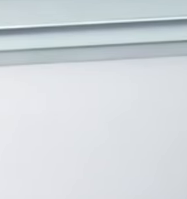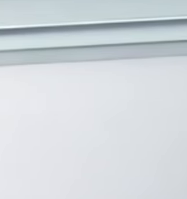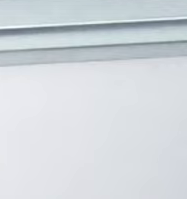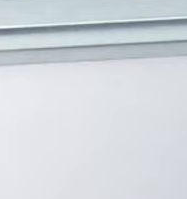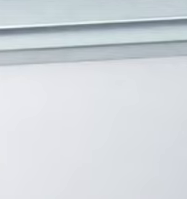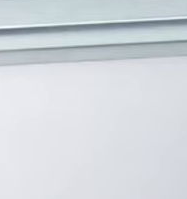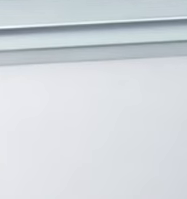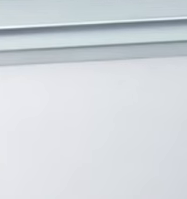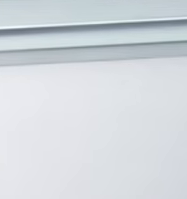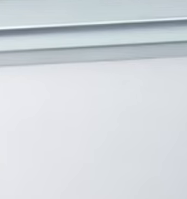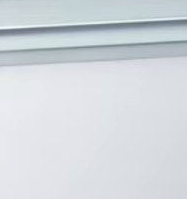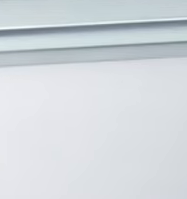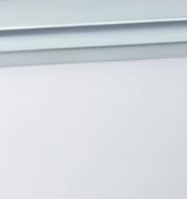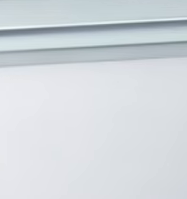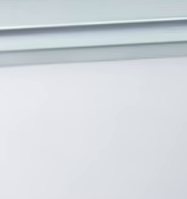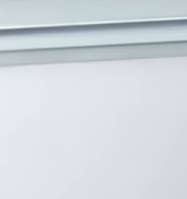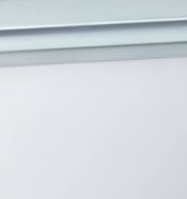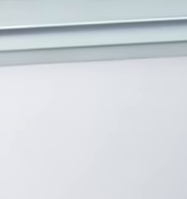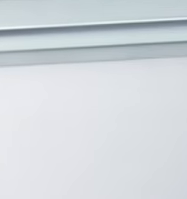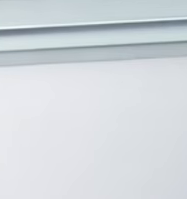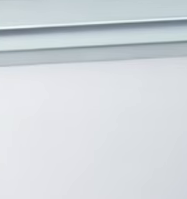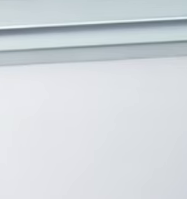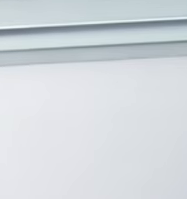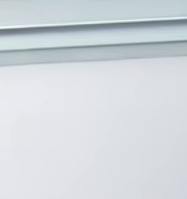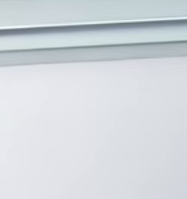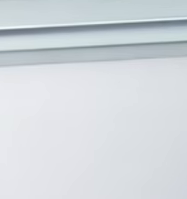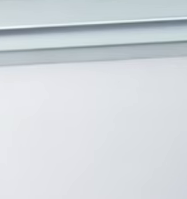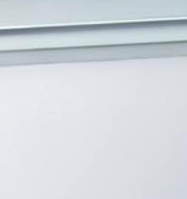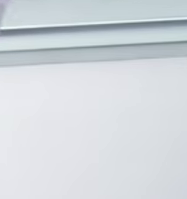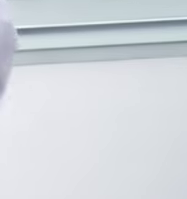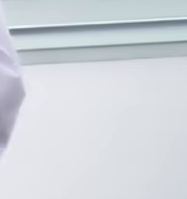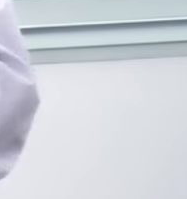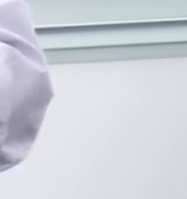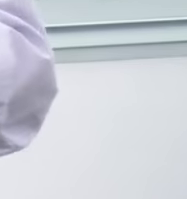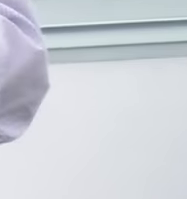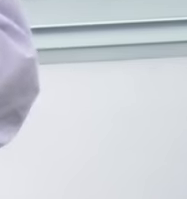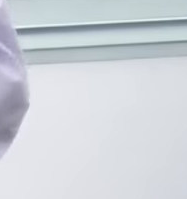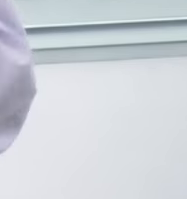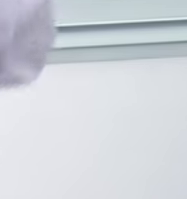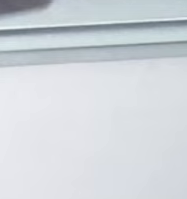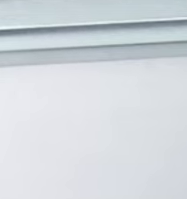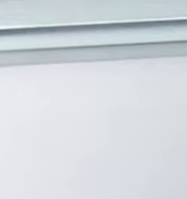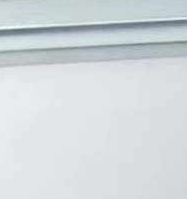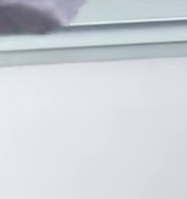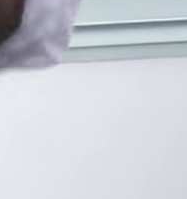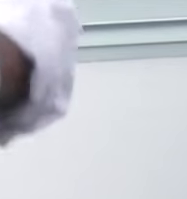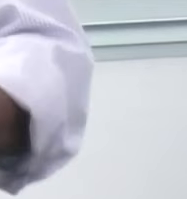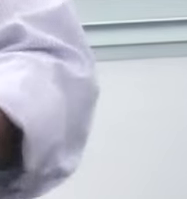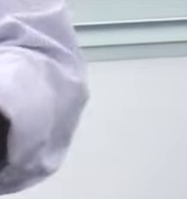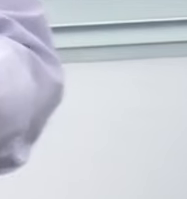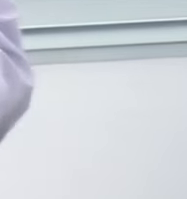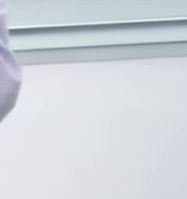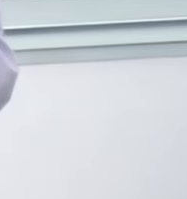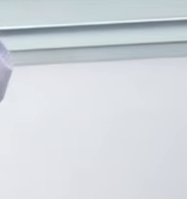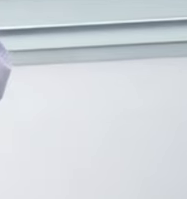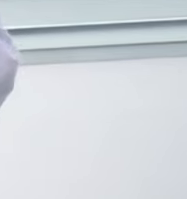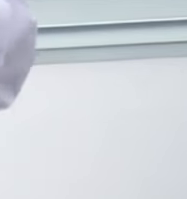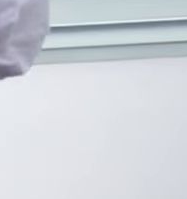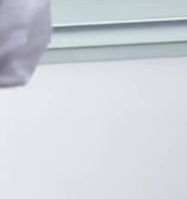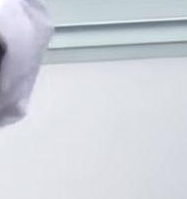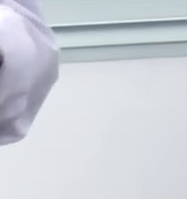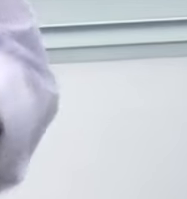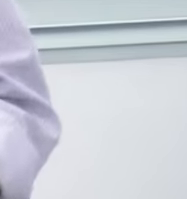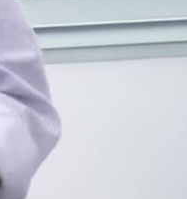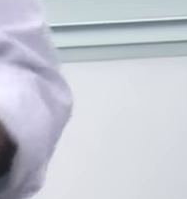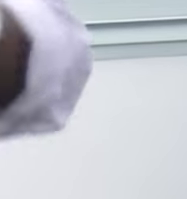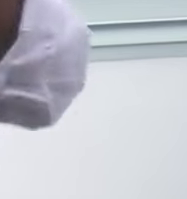ali eletricistas, técnicos, engenheiros, que demandam tempo para serem informados, para se adequarem ao